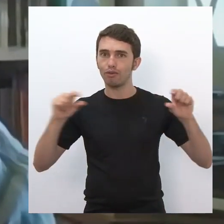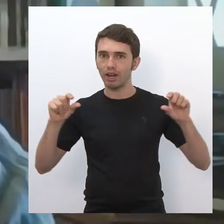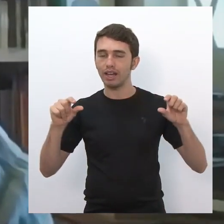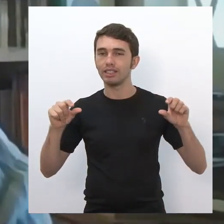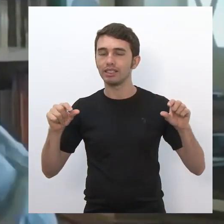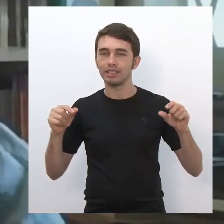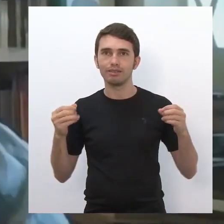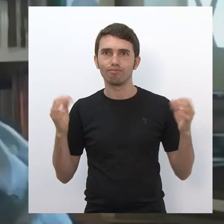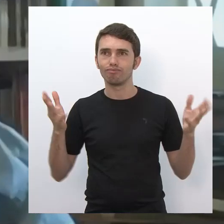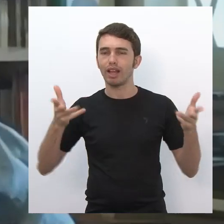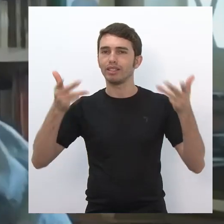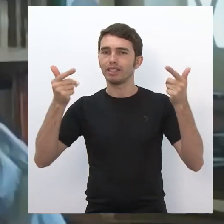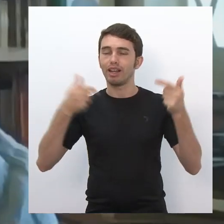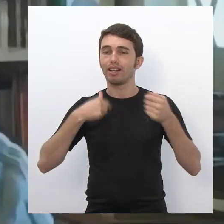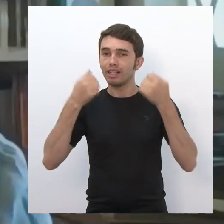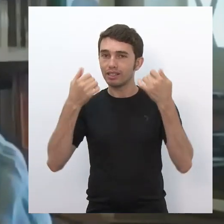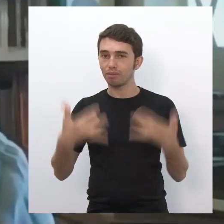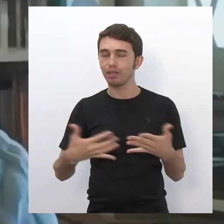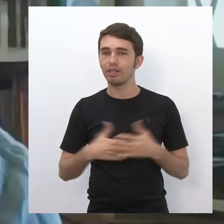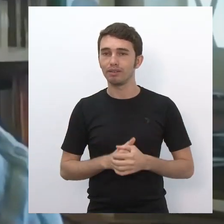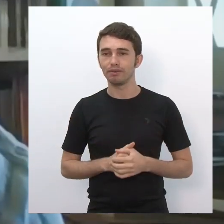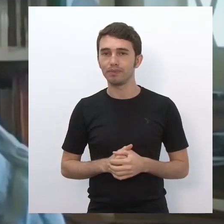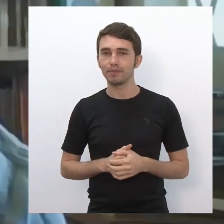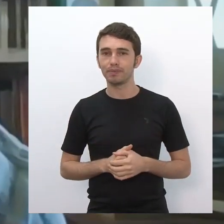bibliotecas públicas, em que ele diz: